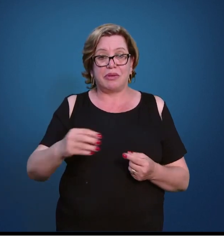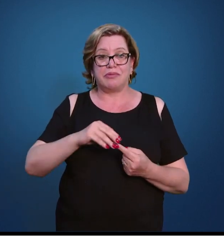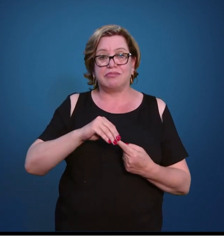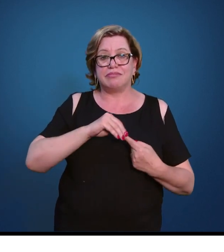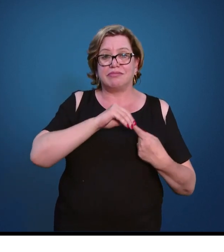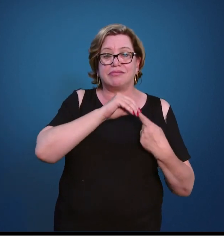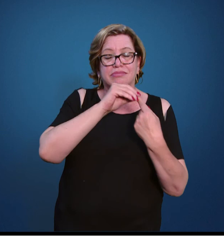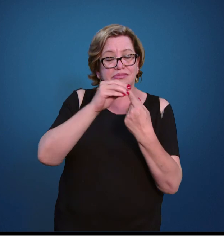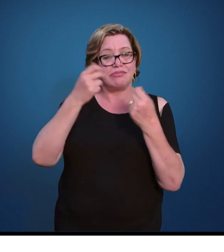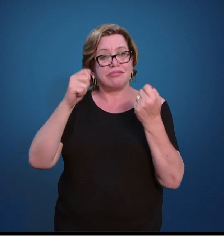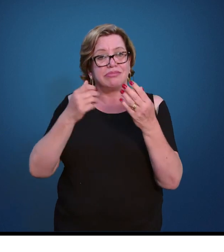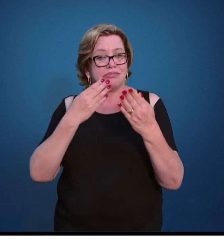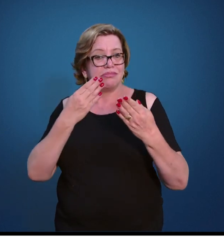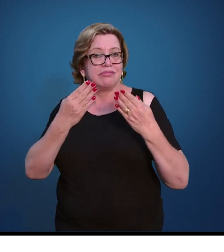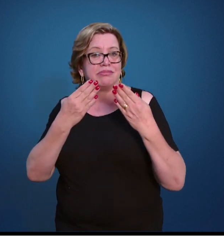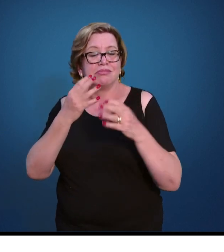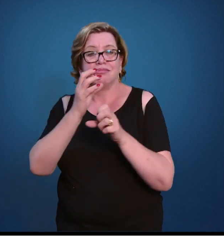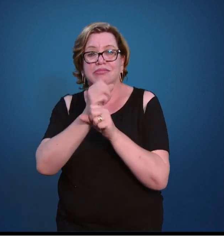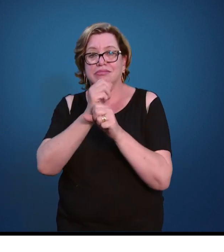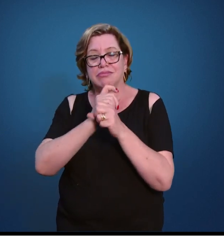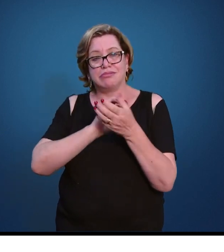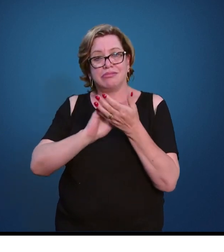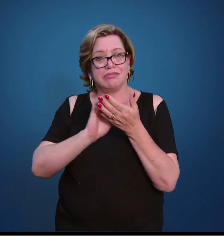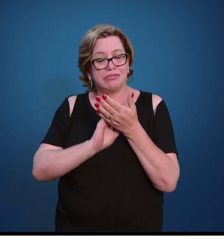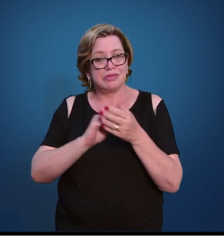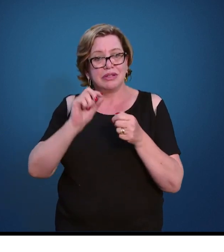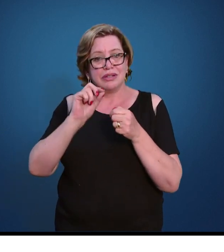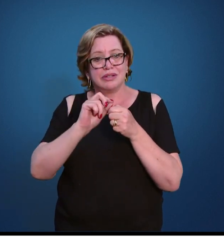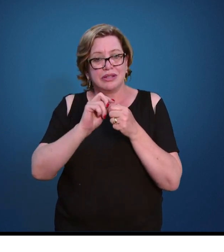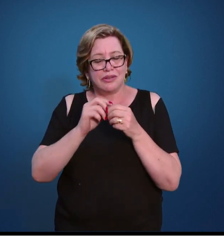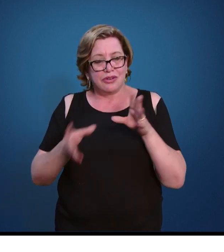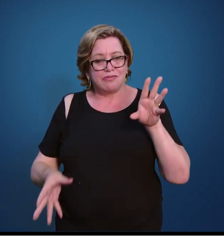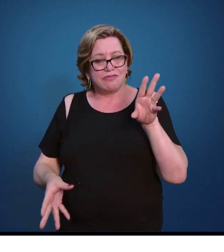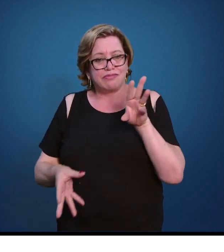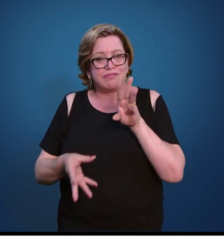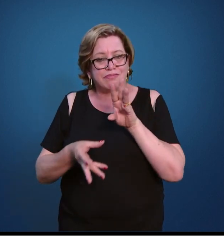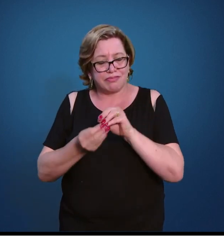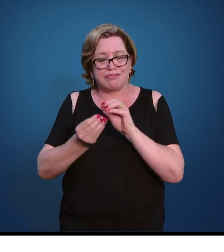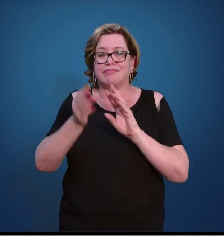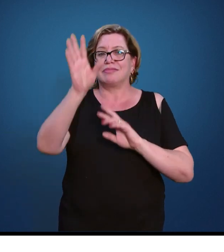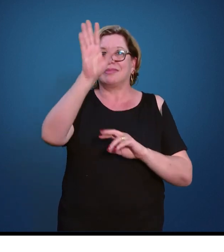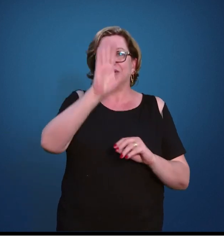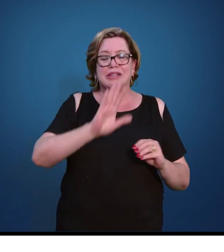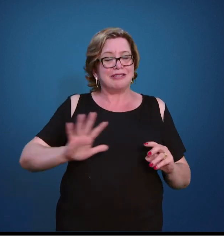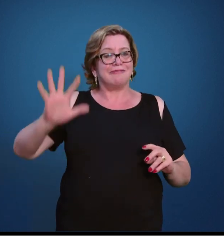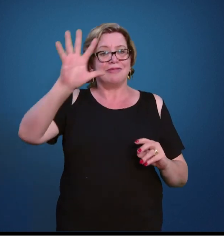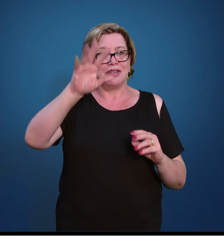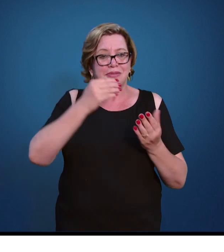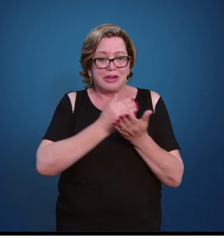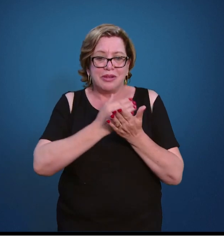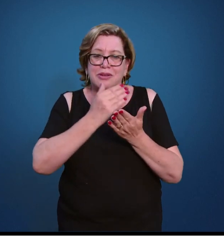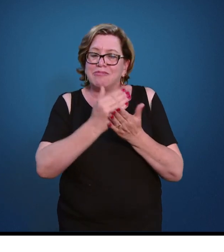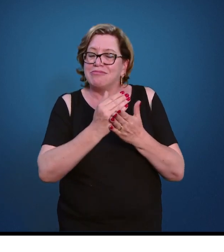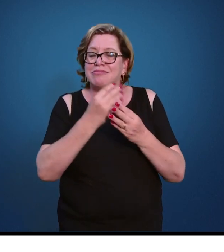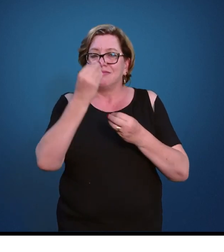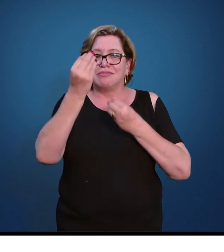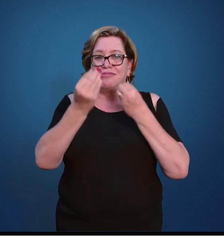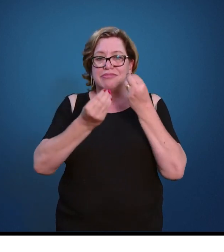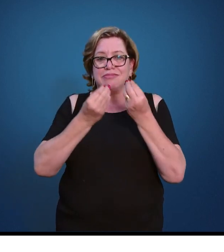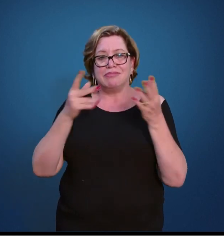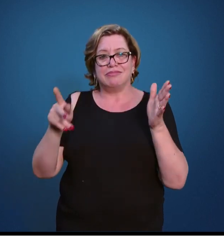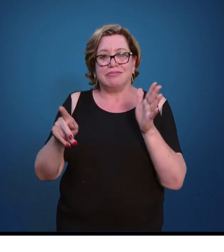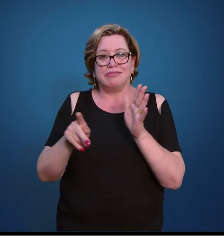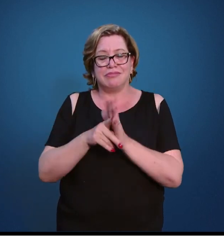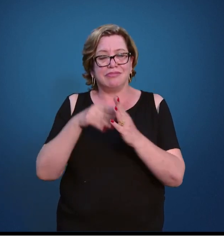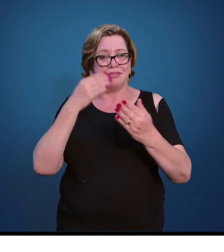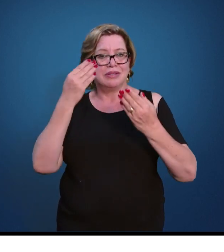da análise da demonstração contábil, foram abordados de forma bem geral para dar uma introdução a esse